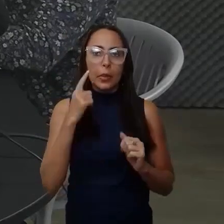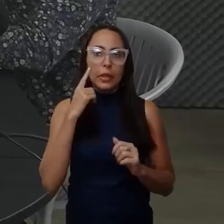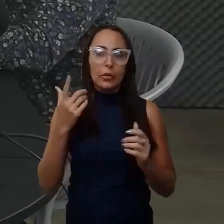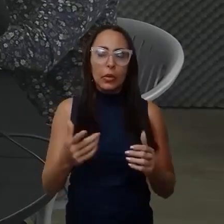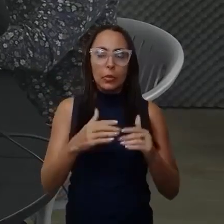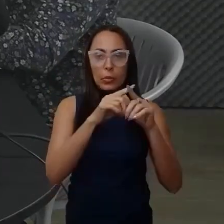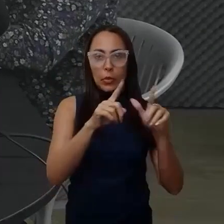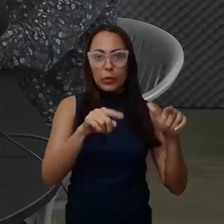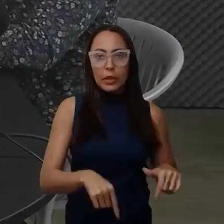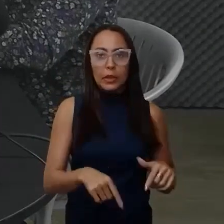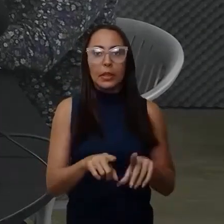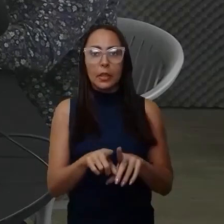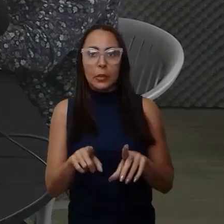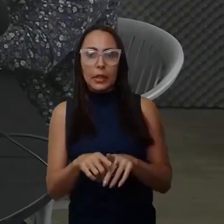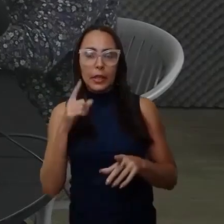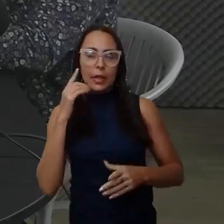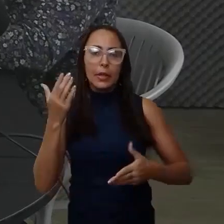projetos